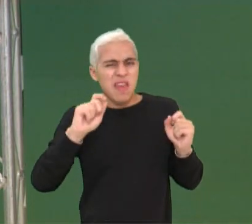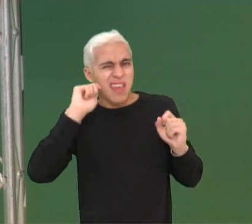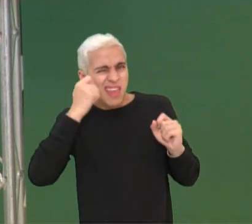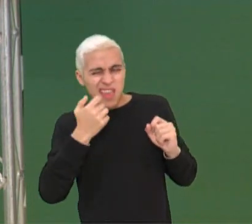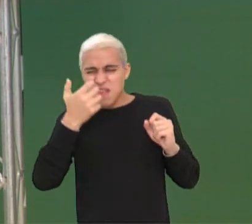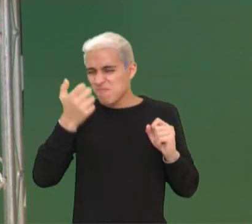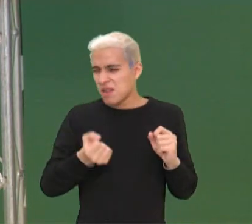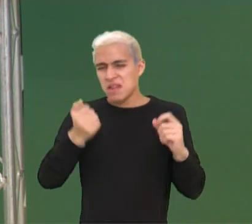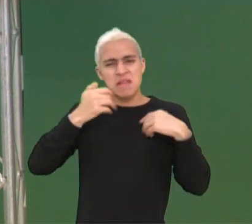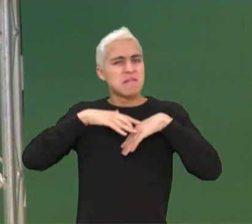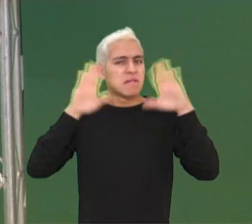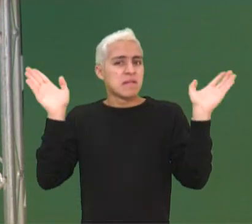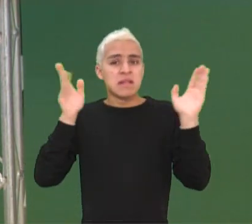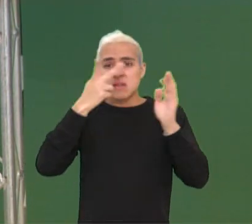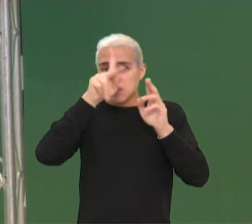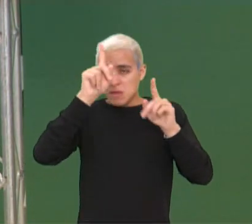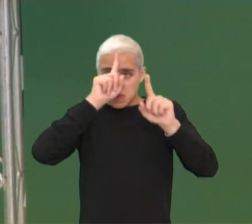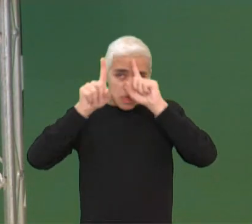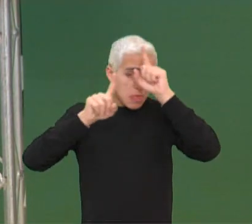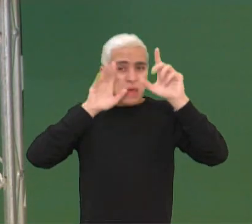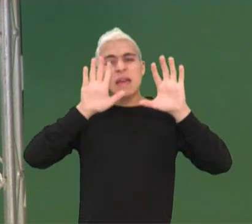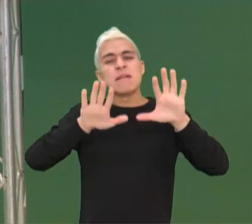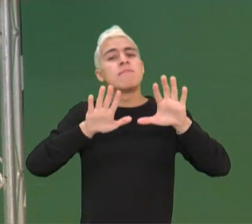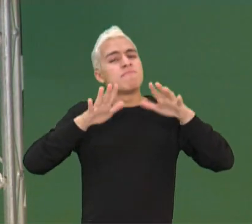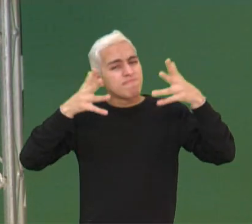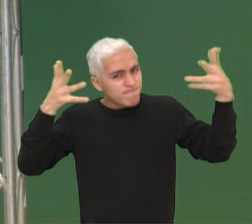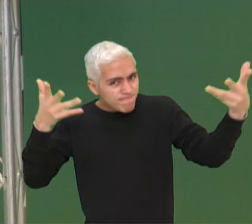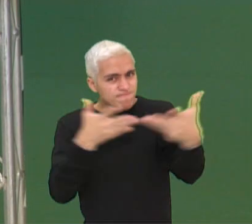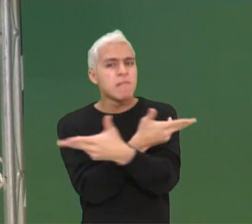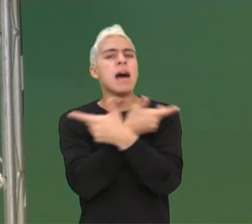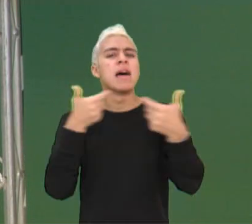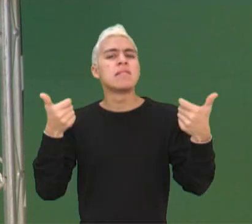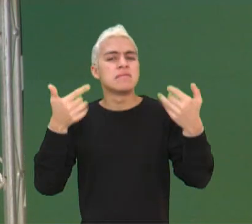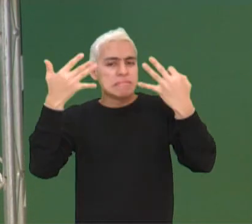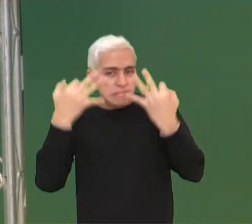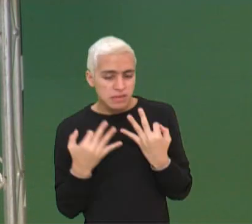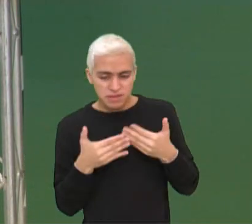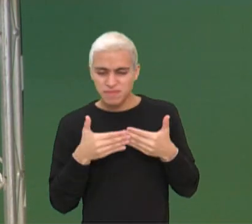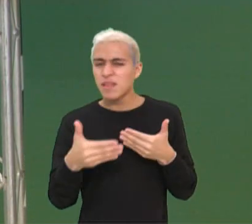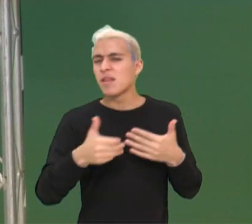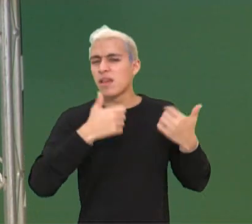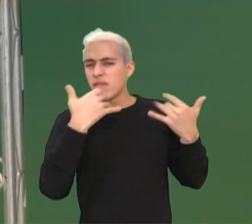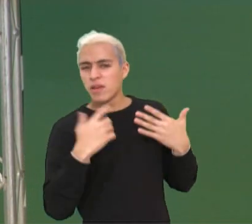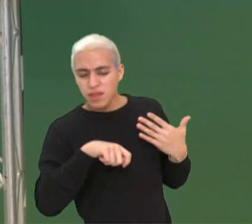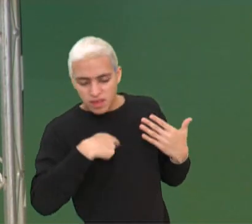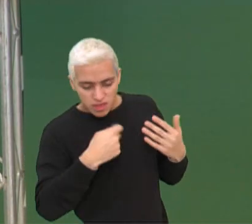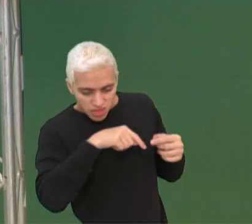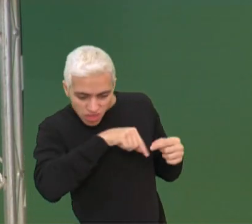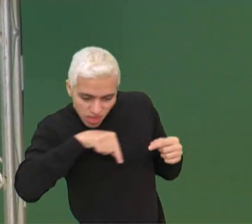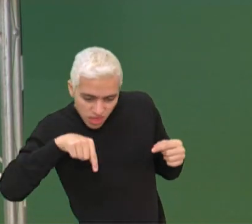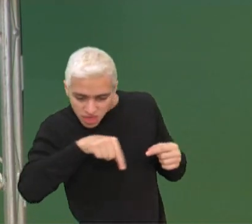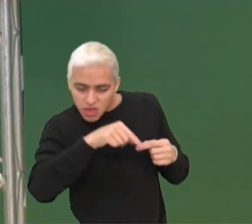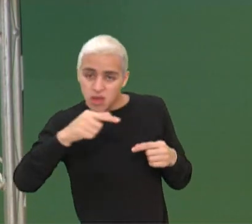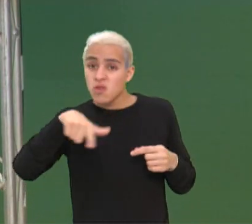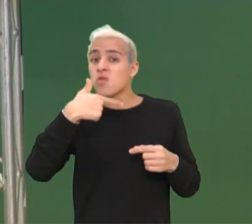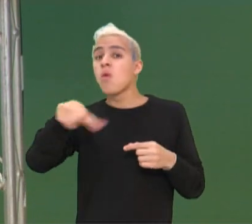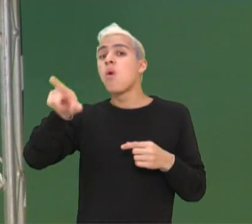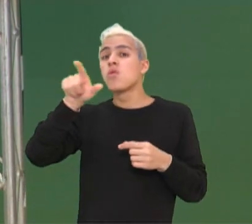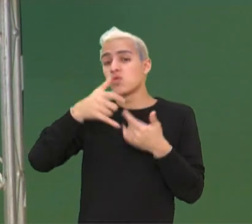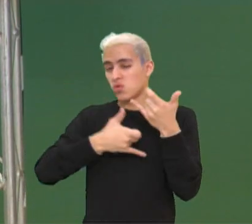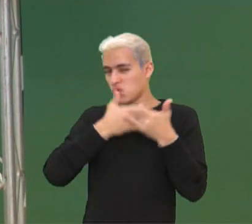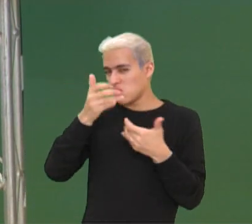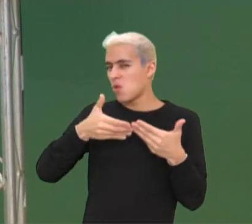branca, vai ser da tua criatividade. Mas capriche, que ainda mais para frente a gente vai falar desse tabuleiro, no outro jogo que a gente